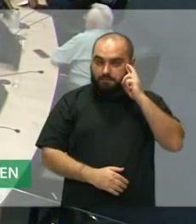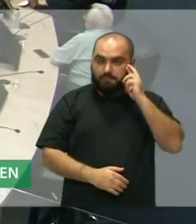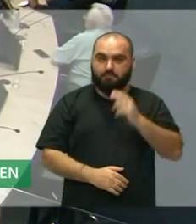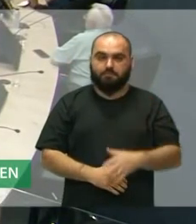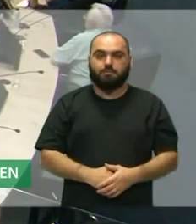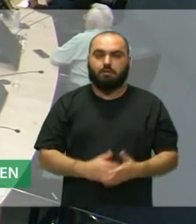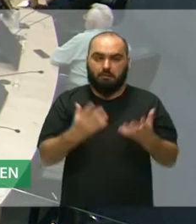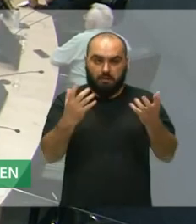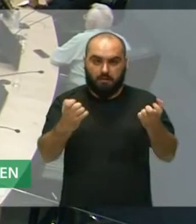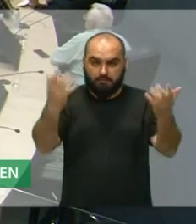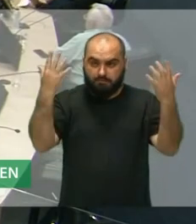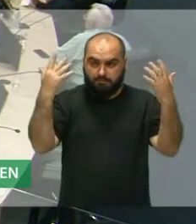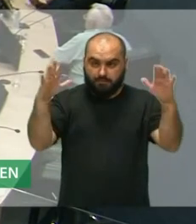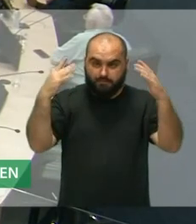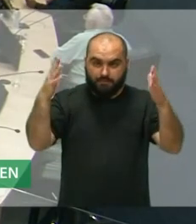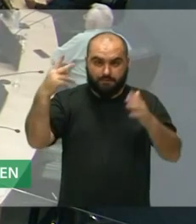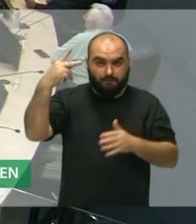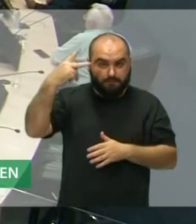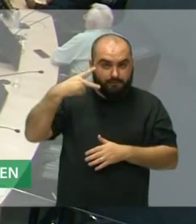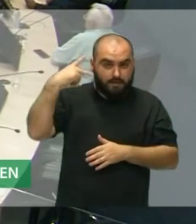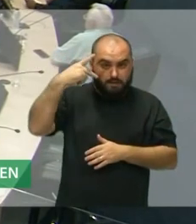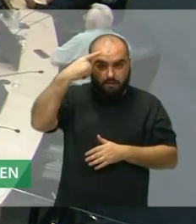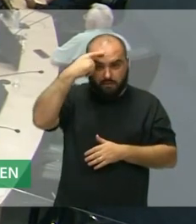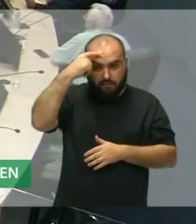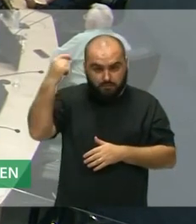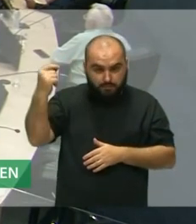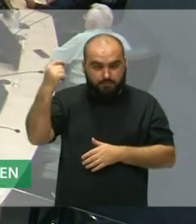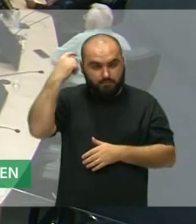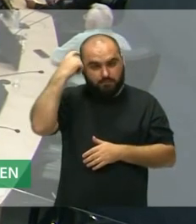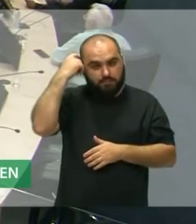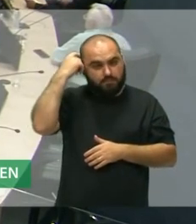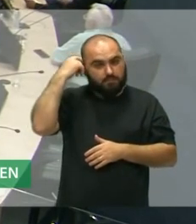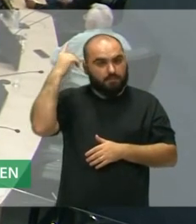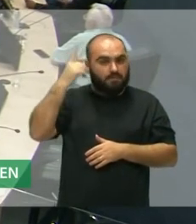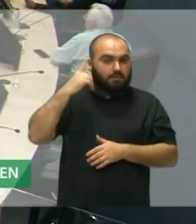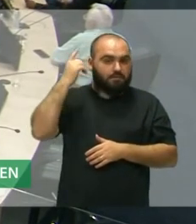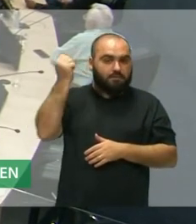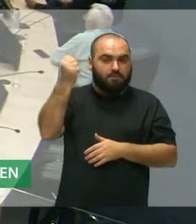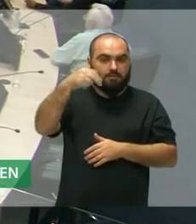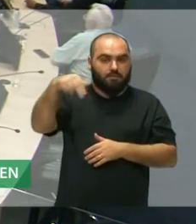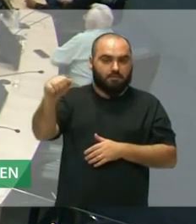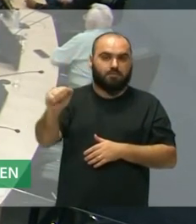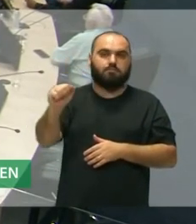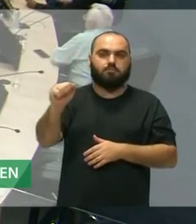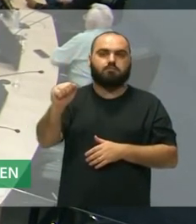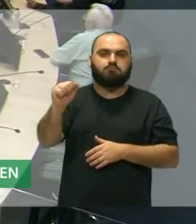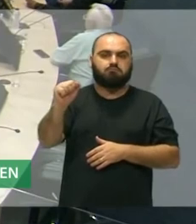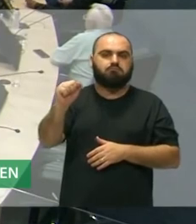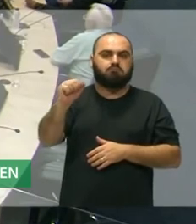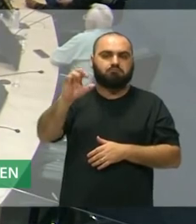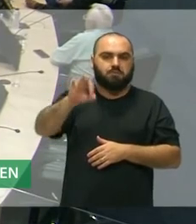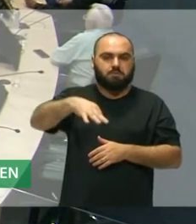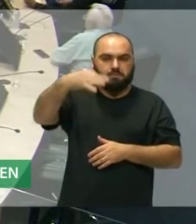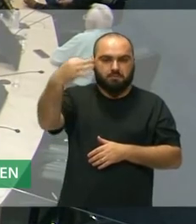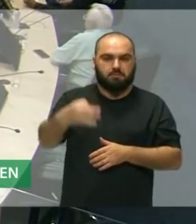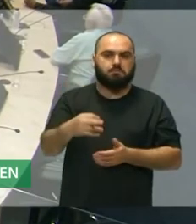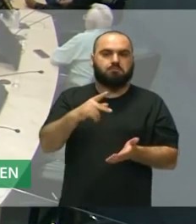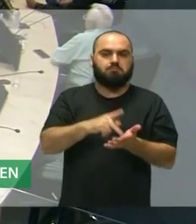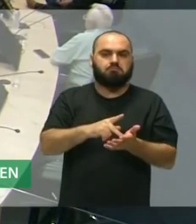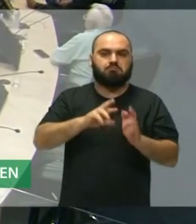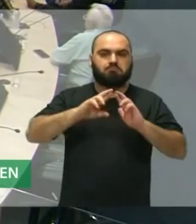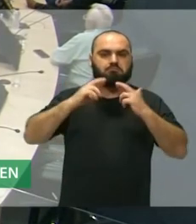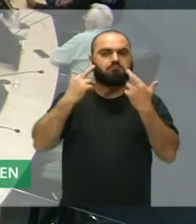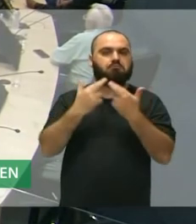Quero parabenizar vereador Rubens Angioletti, deputada Ana Campagnolo, pela excelente audiência.